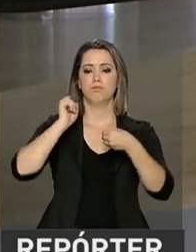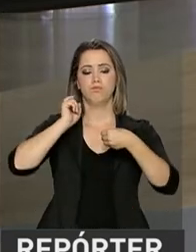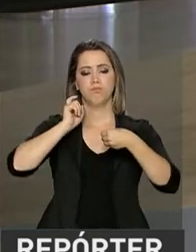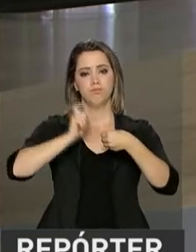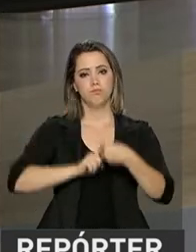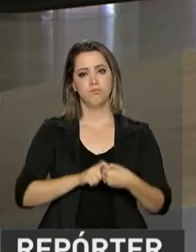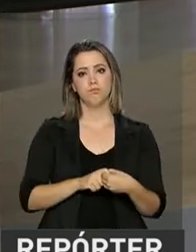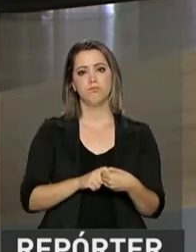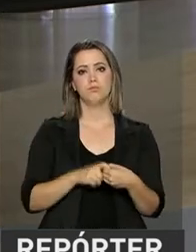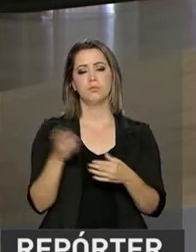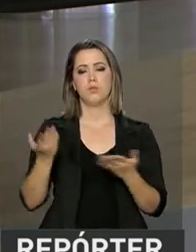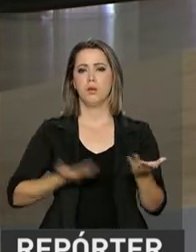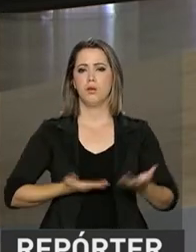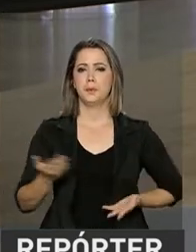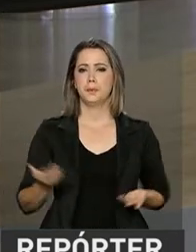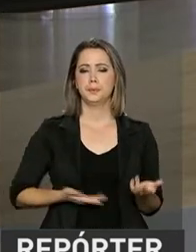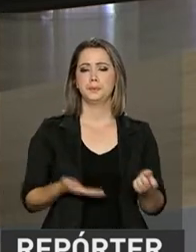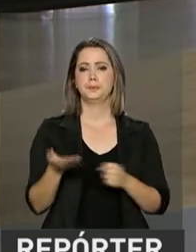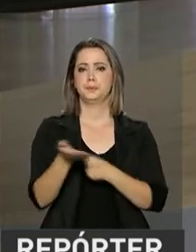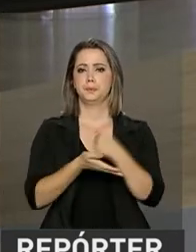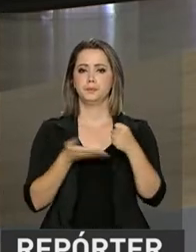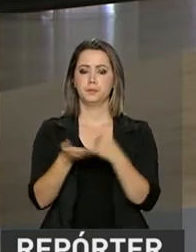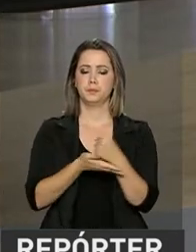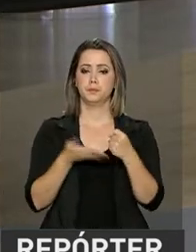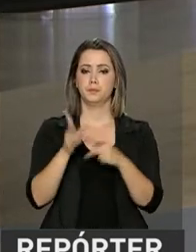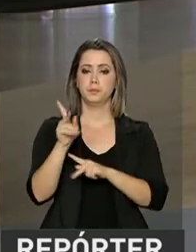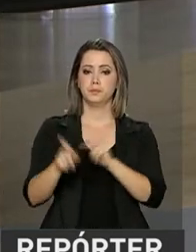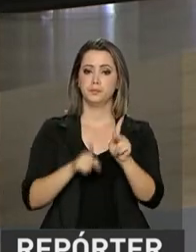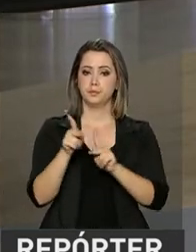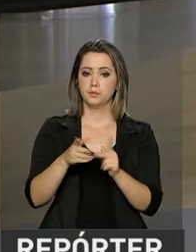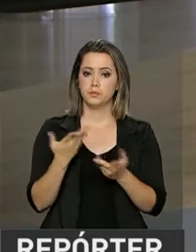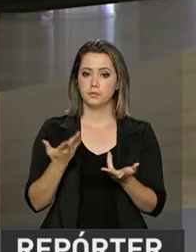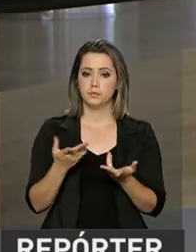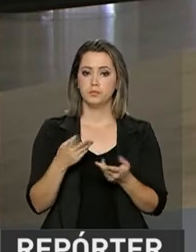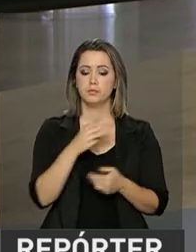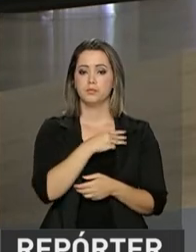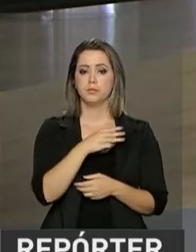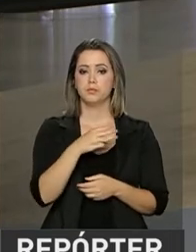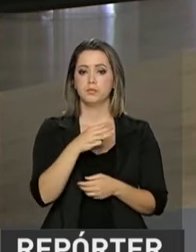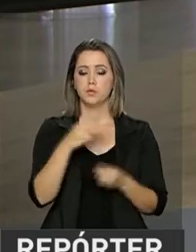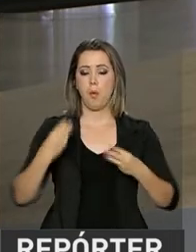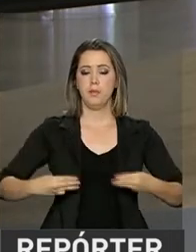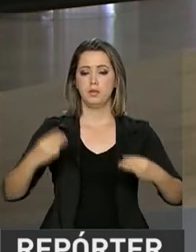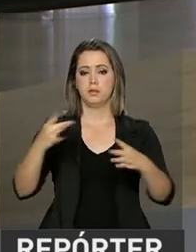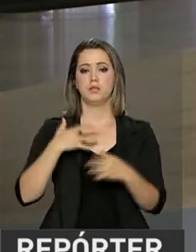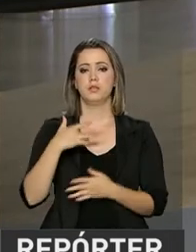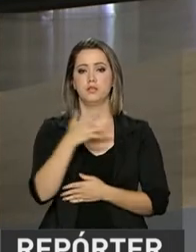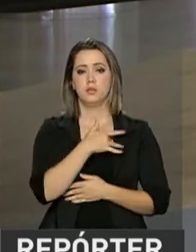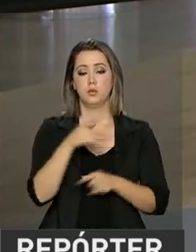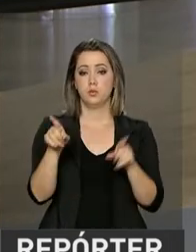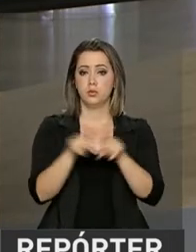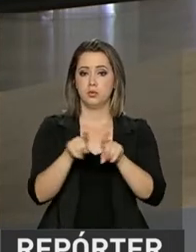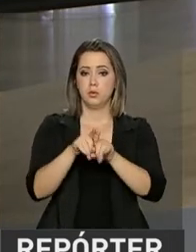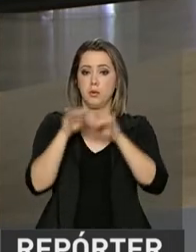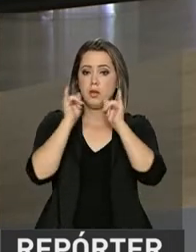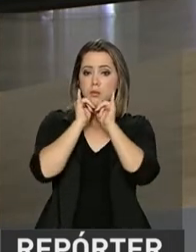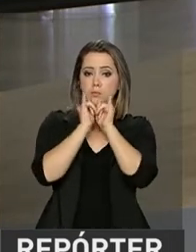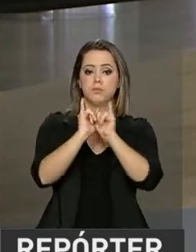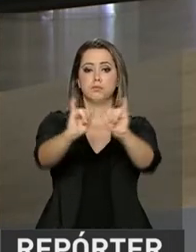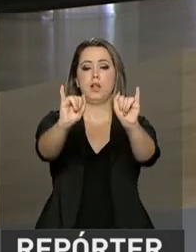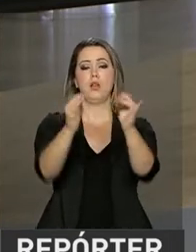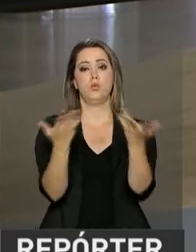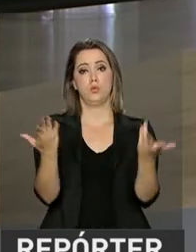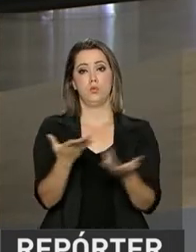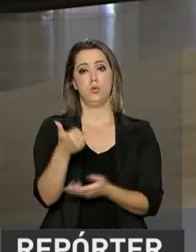de serviços básicos à população o ministério da saúde também anunciou nesta sexta-feira o envio